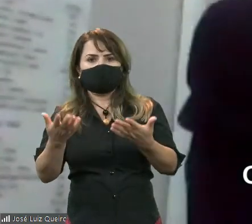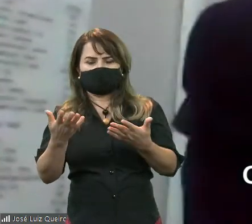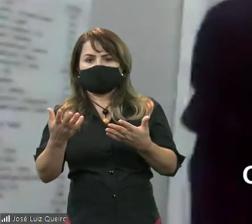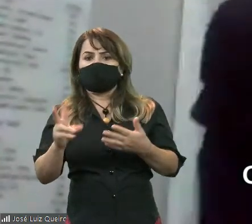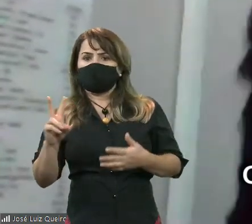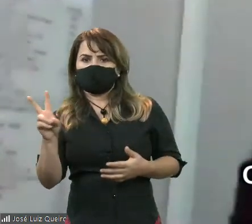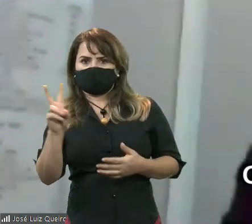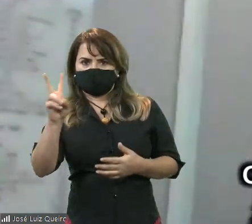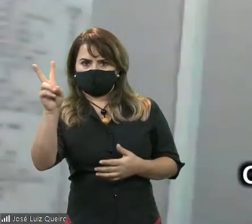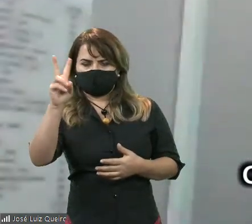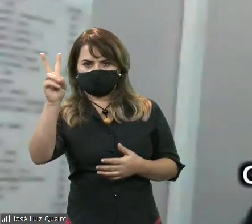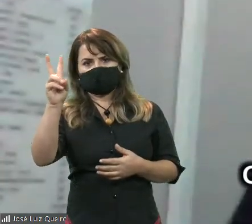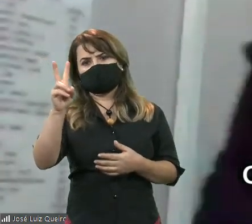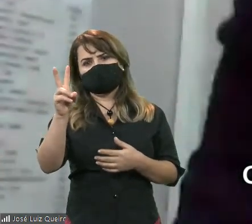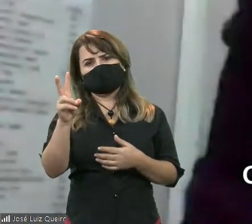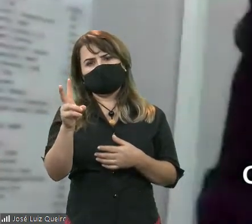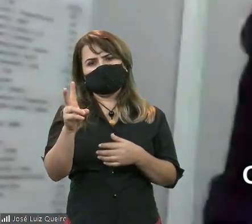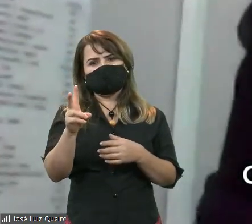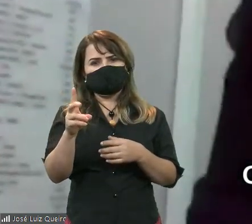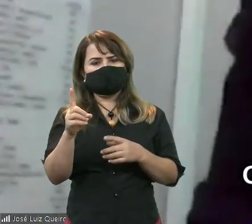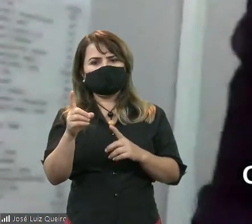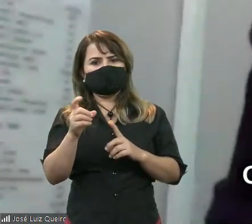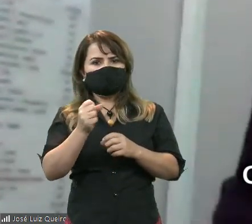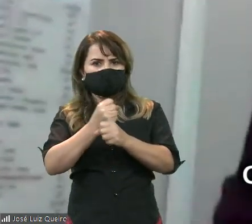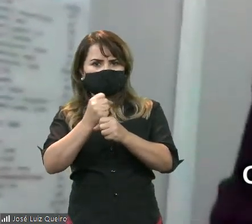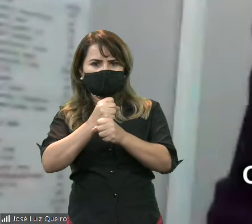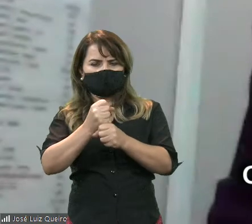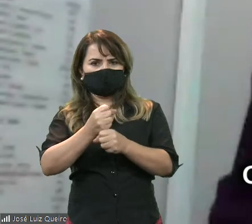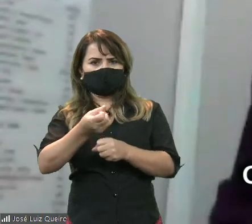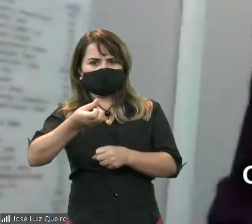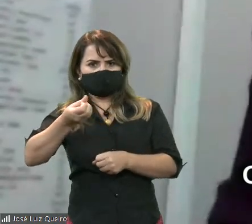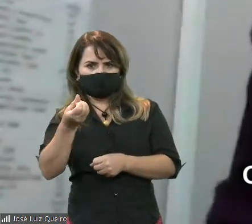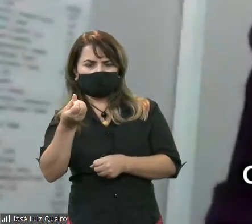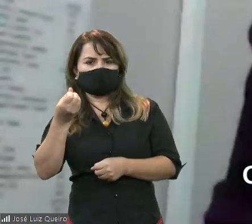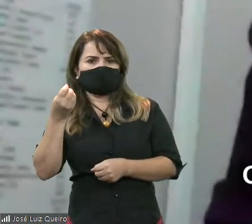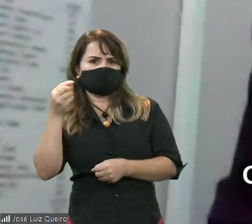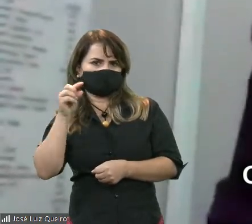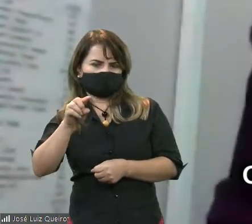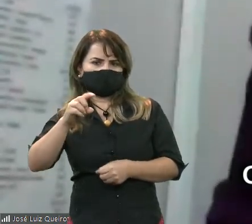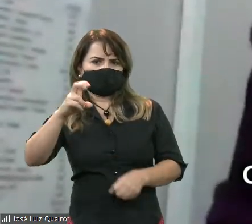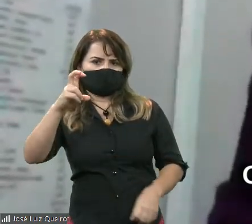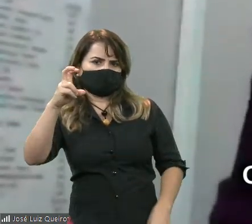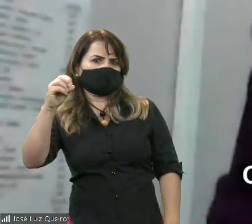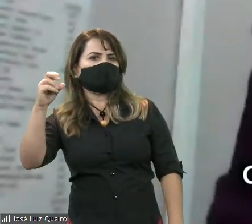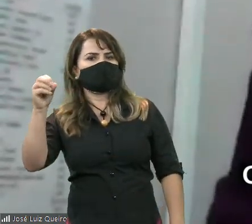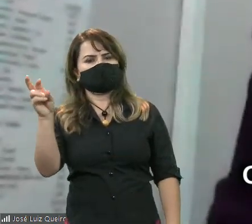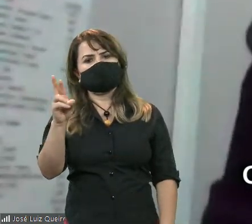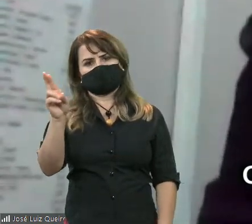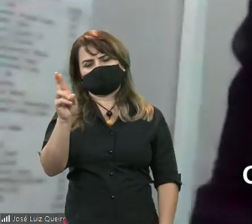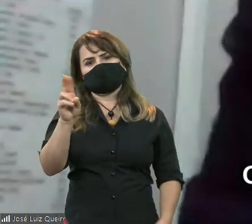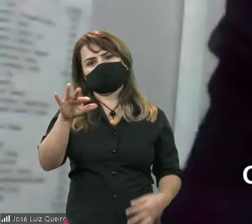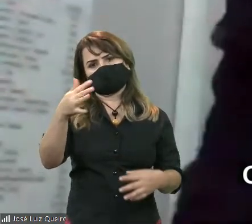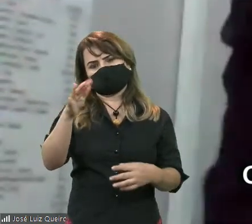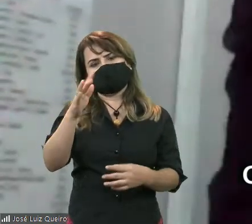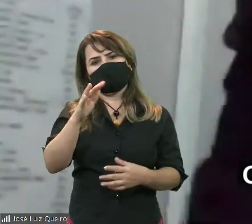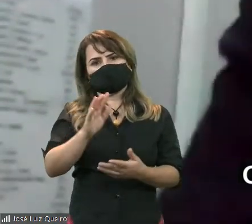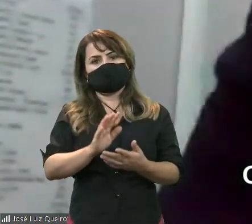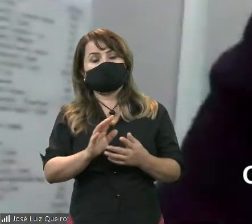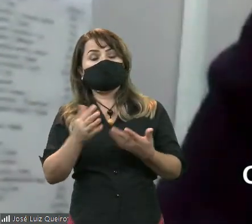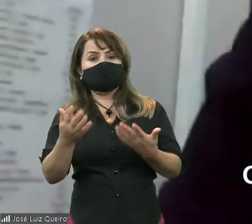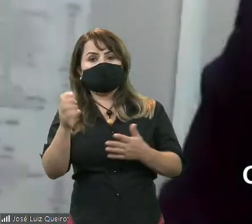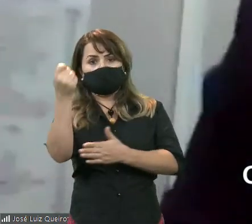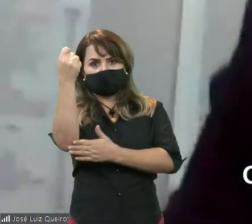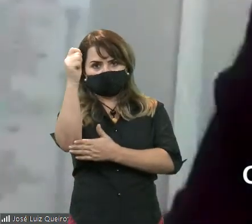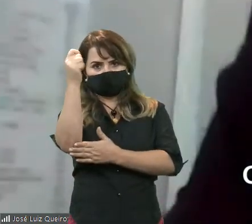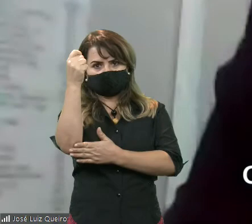valor é aproximadamente R$6.000, R$6.500 por ano em 2021. Mas essa associação nada mais faz, isso está na exposição de